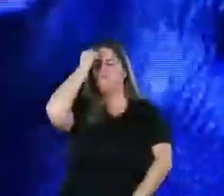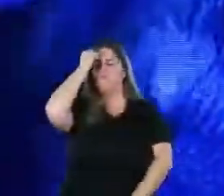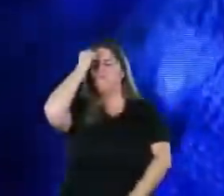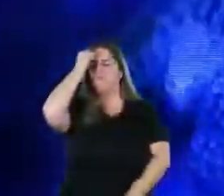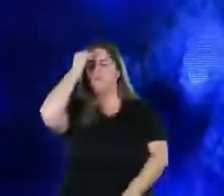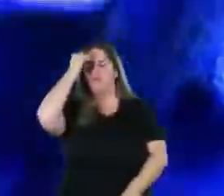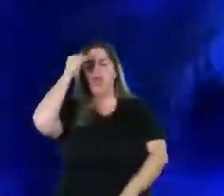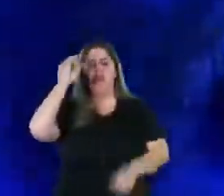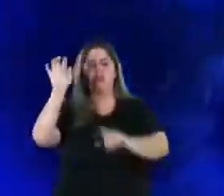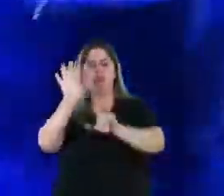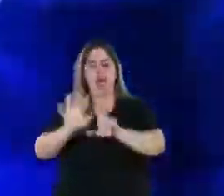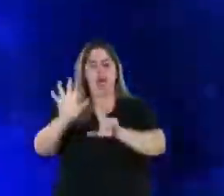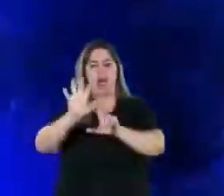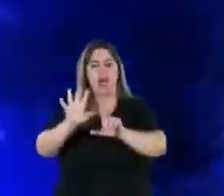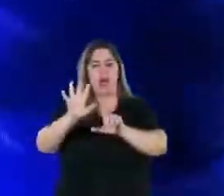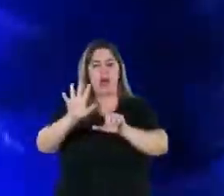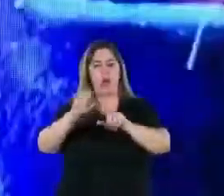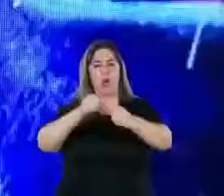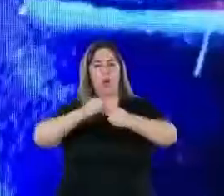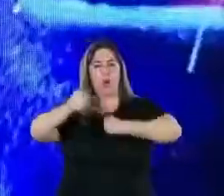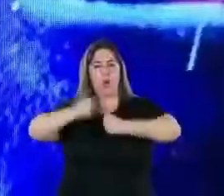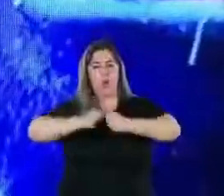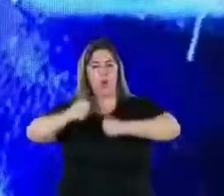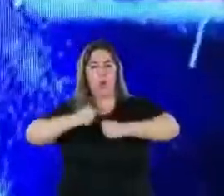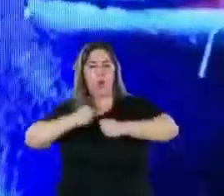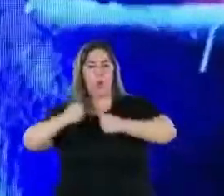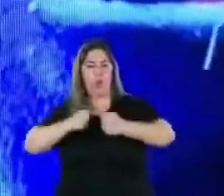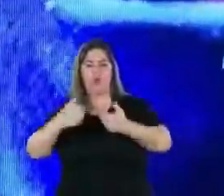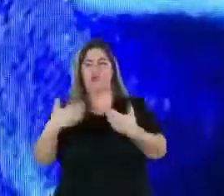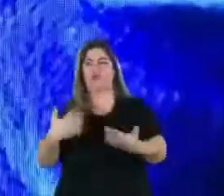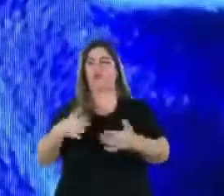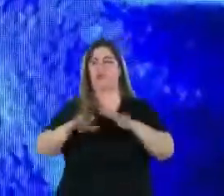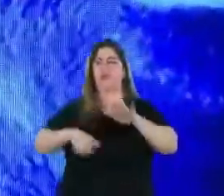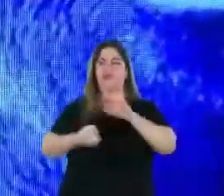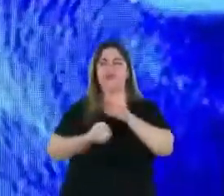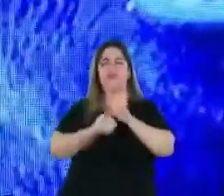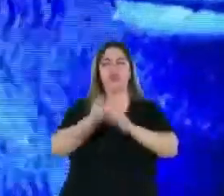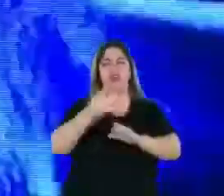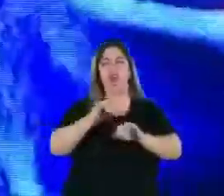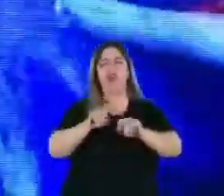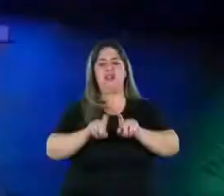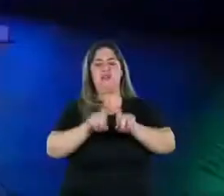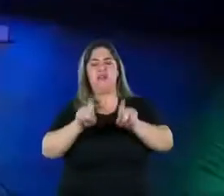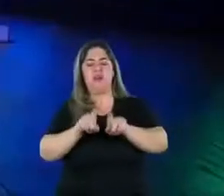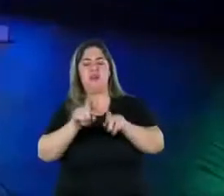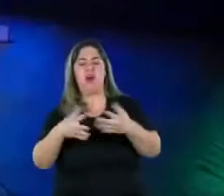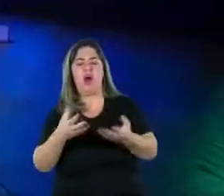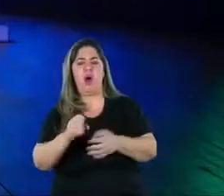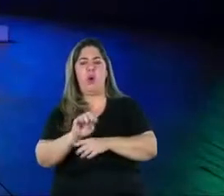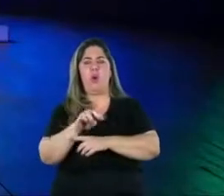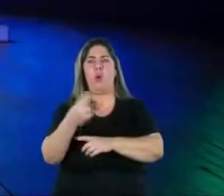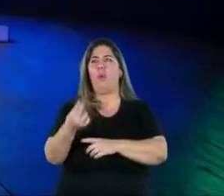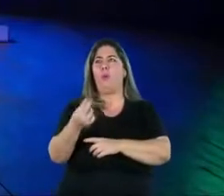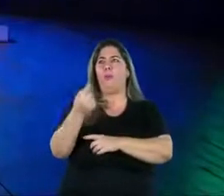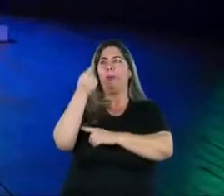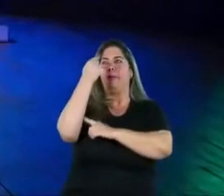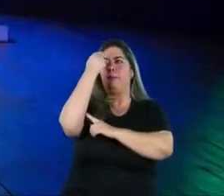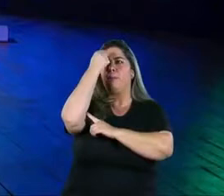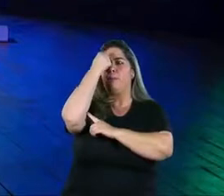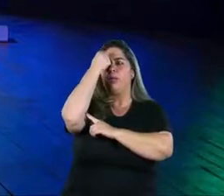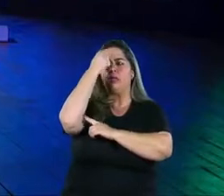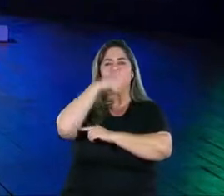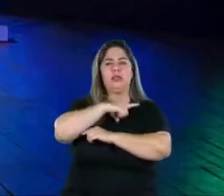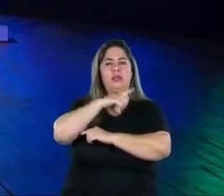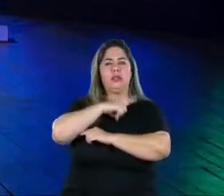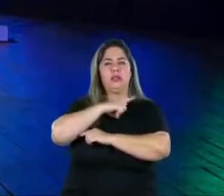gorila, que foi um gorila de computador, qualquer pensamento que você